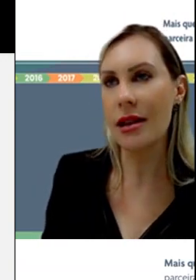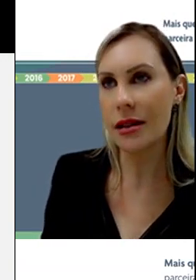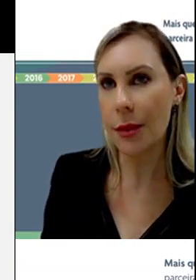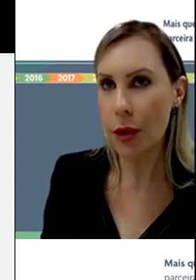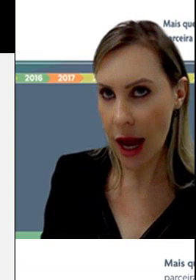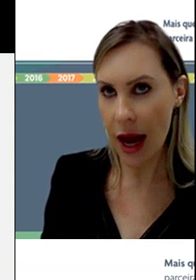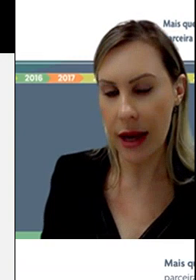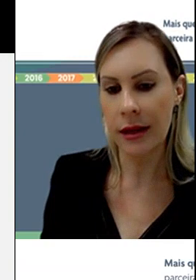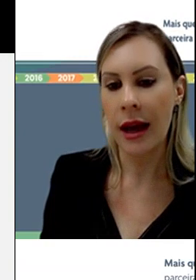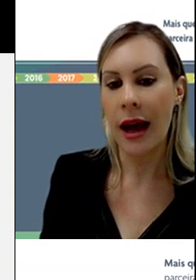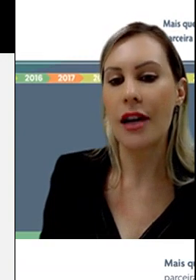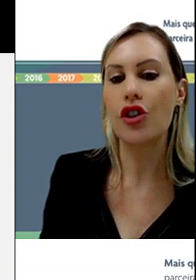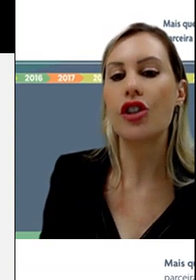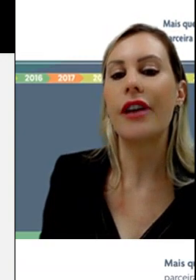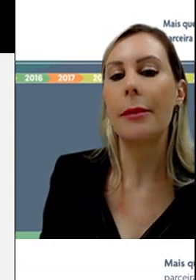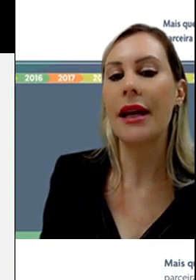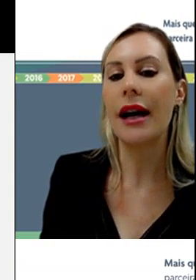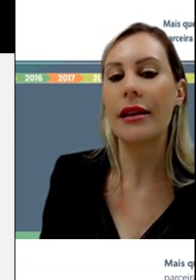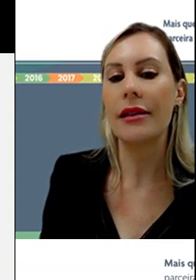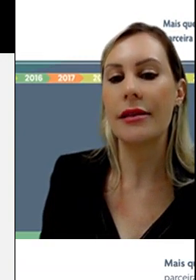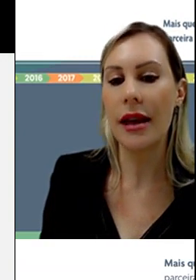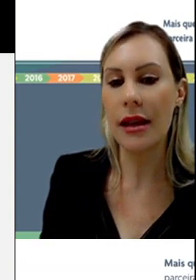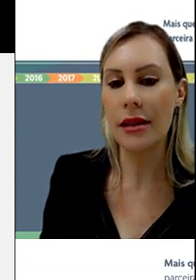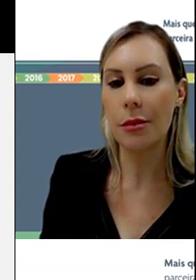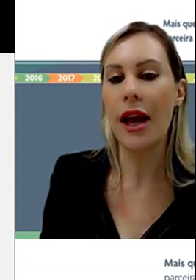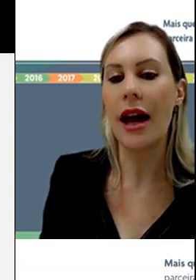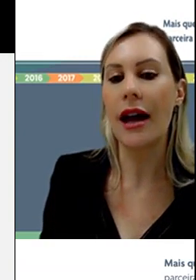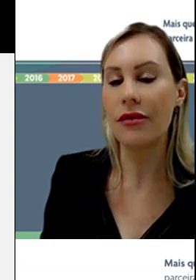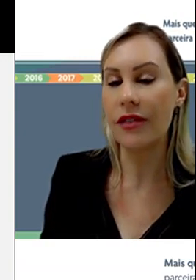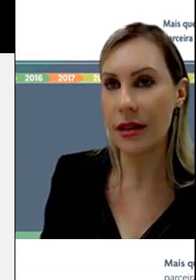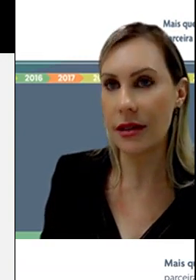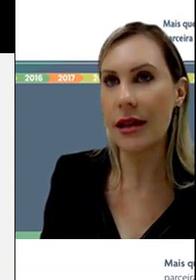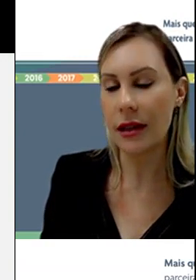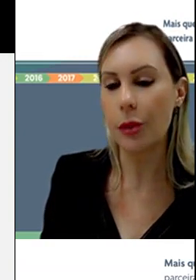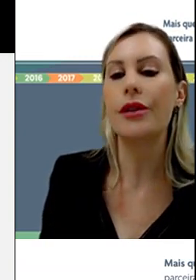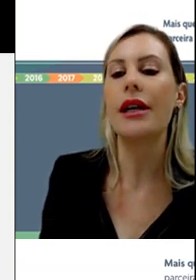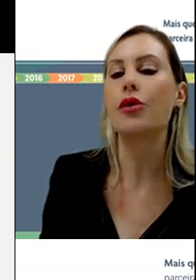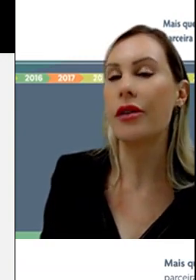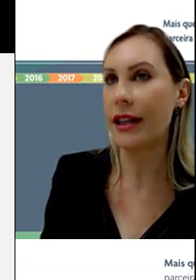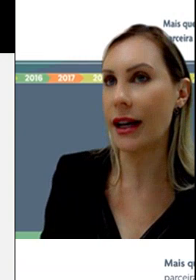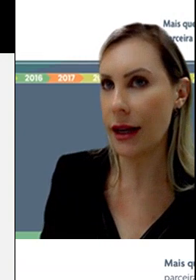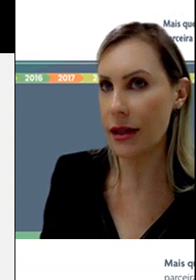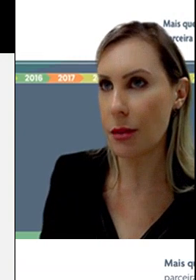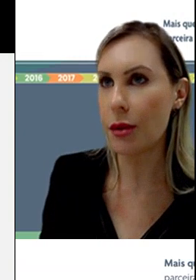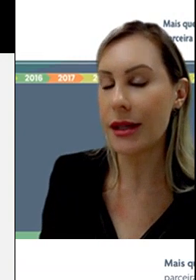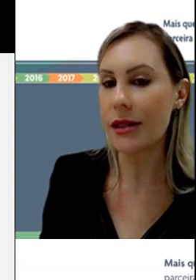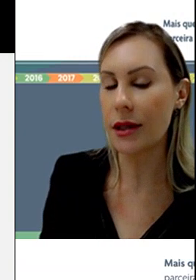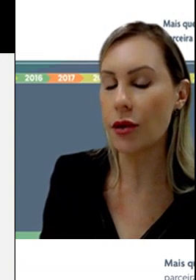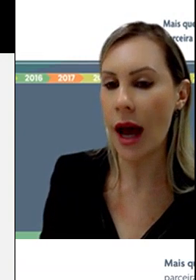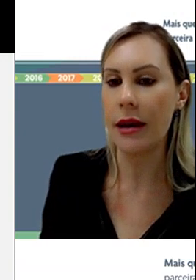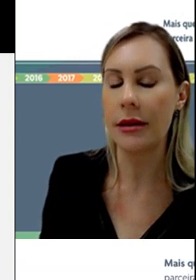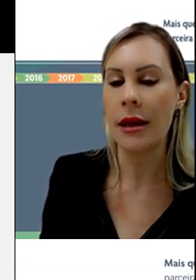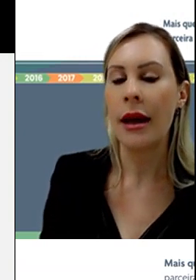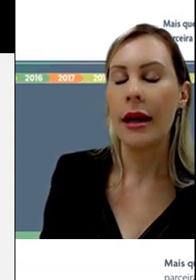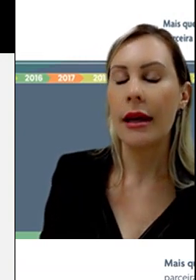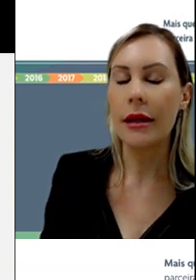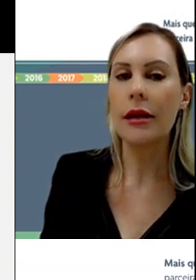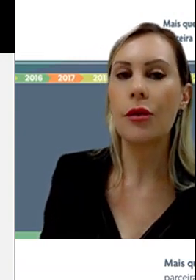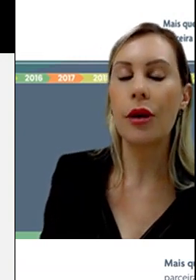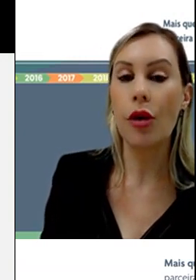de R$ 6.000. Aí a gente vai aplicar aqui R$ 6.000 vezes 60%, que vai dar R$